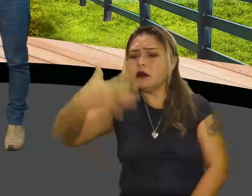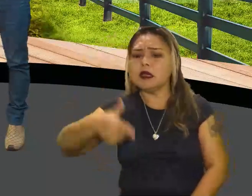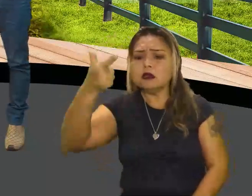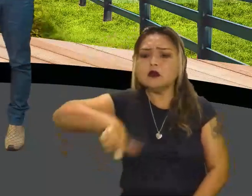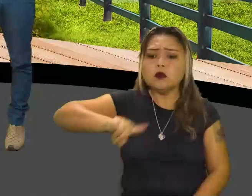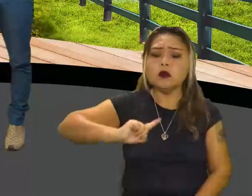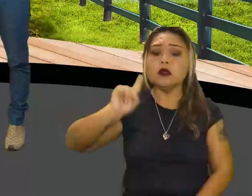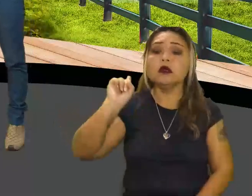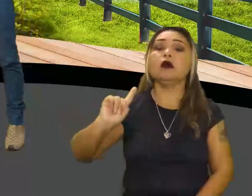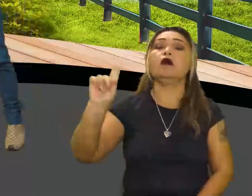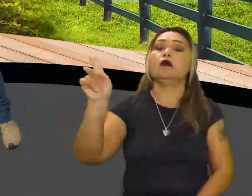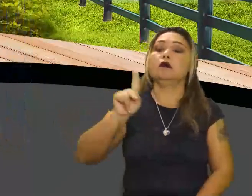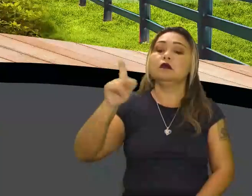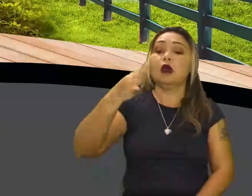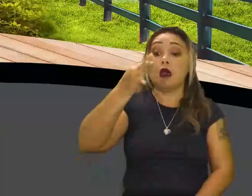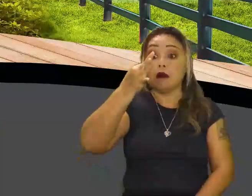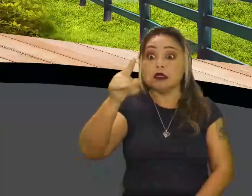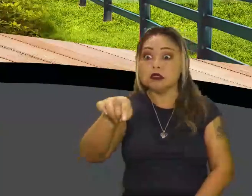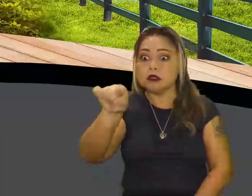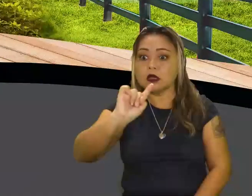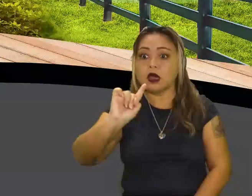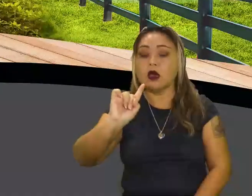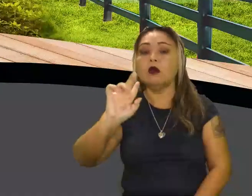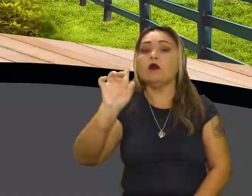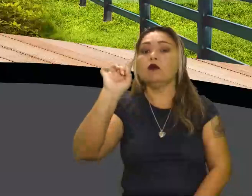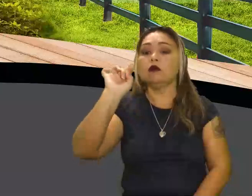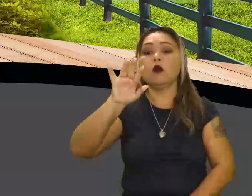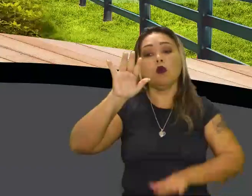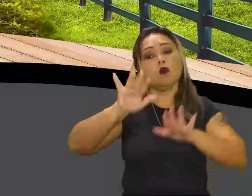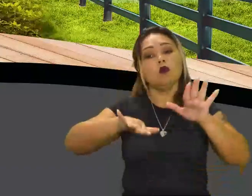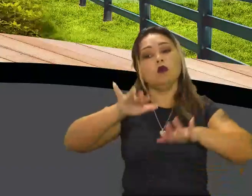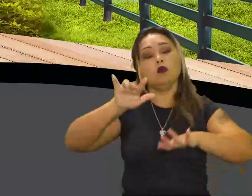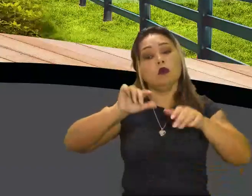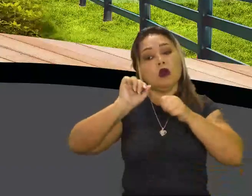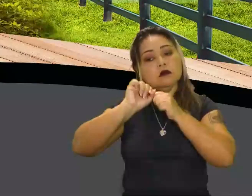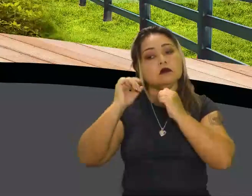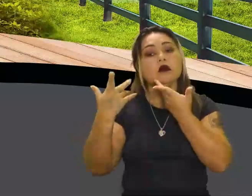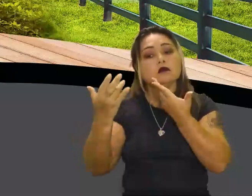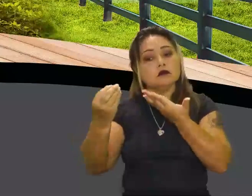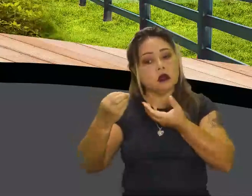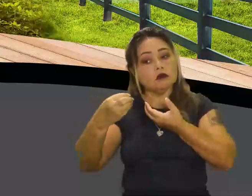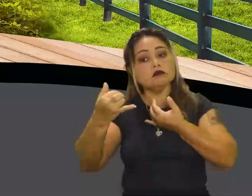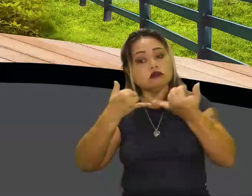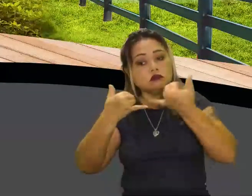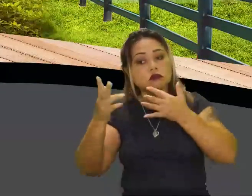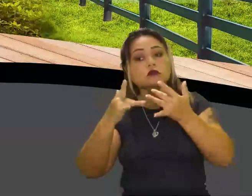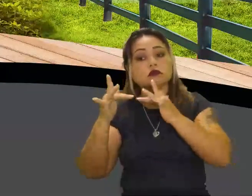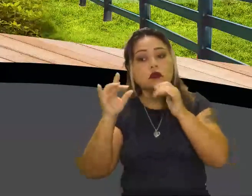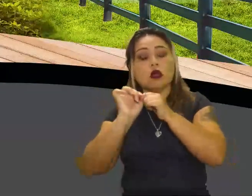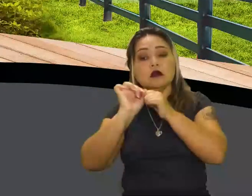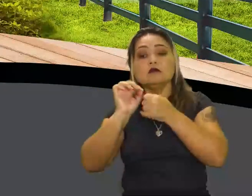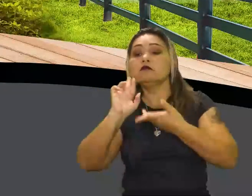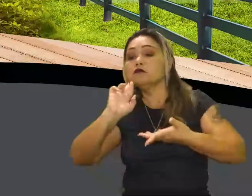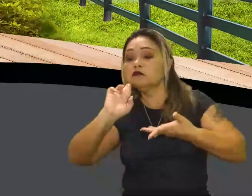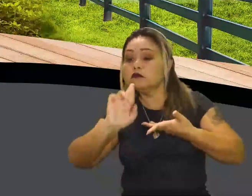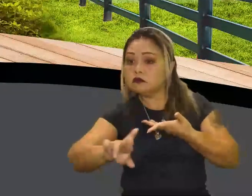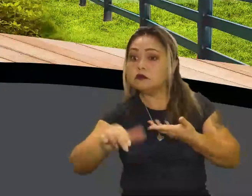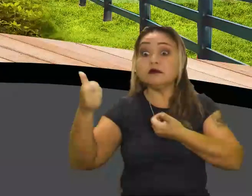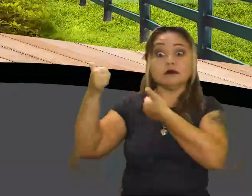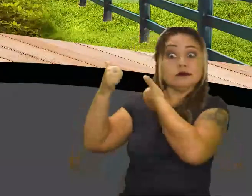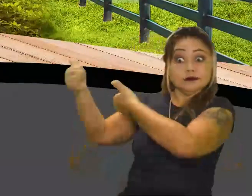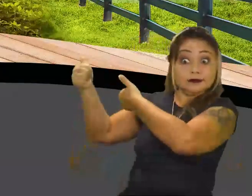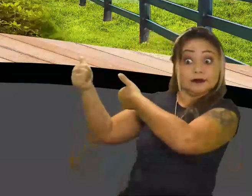novo aí. Professor presencial, qualquer coisa, é só entrar em contato aqui conosco que a gente dá o feedback, não é isso,